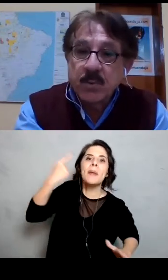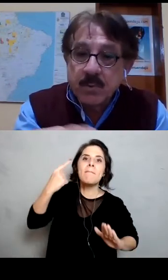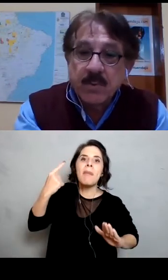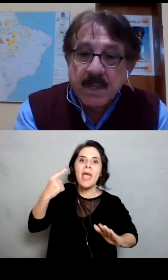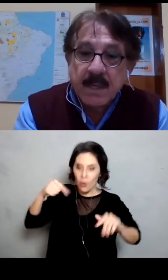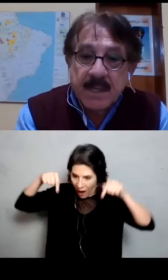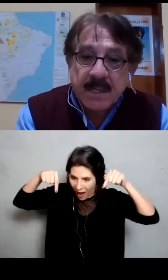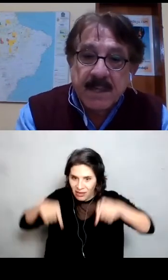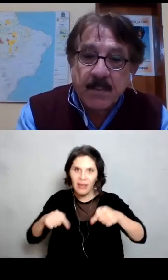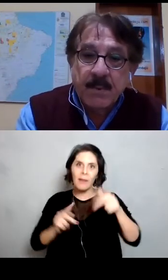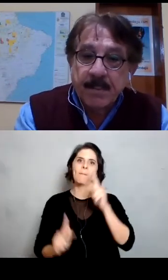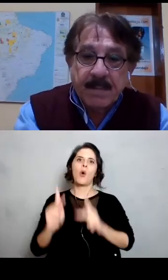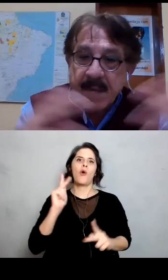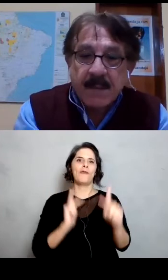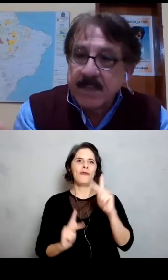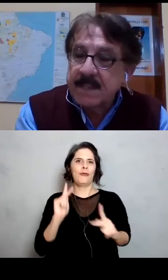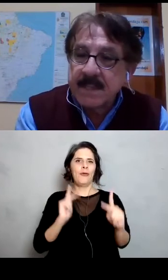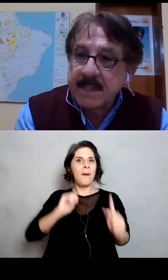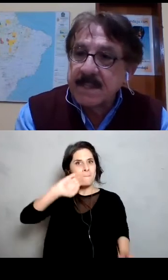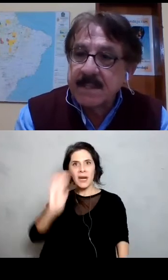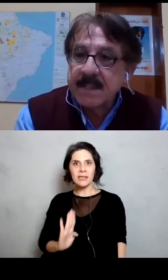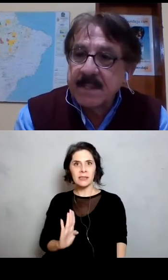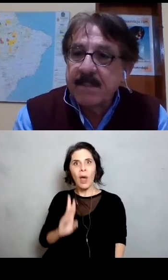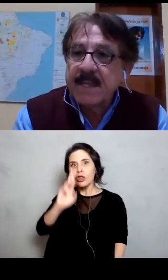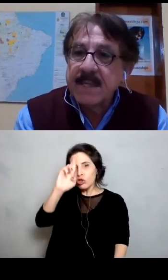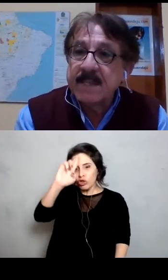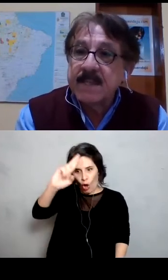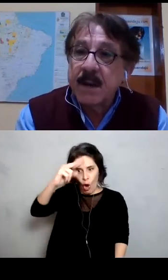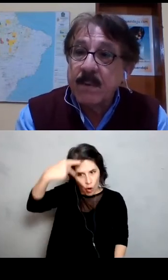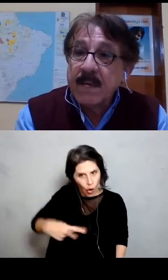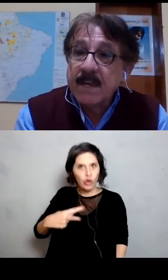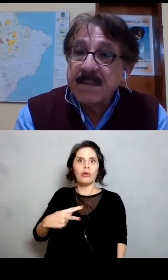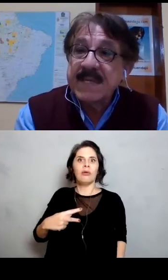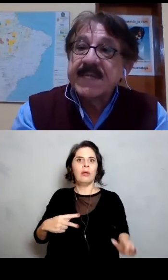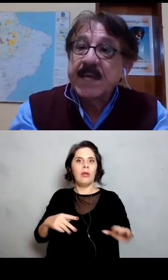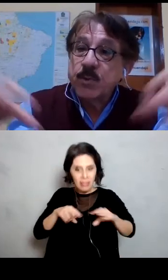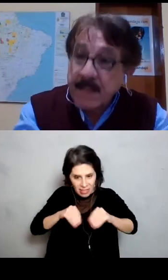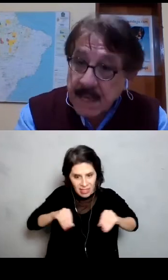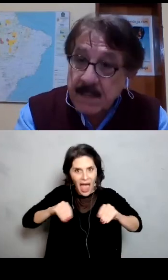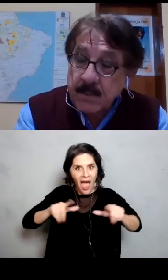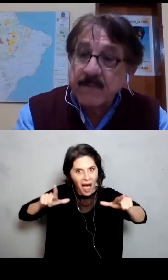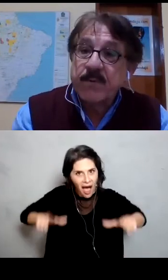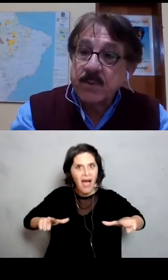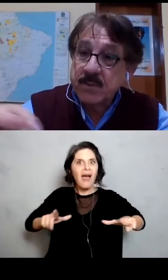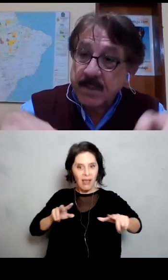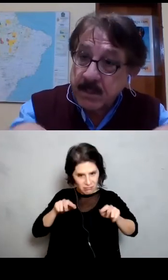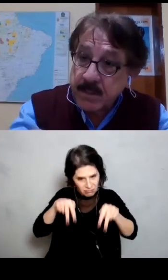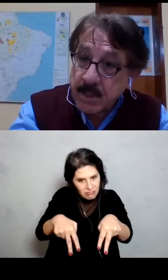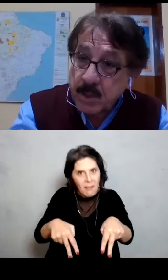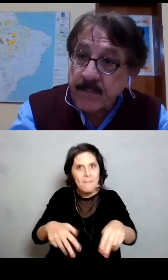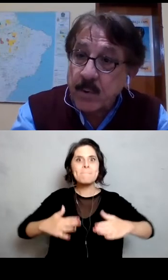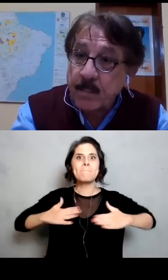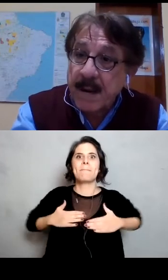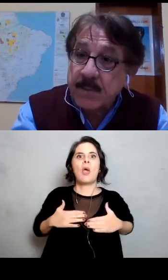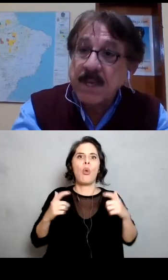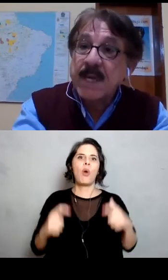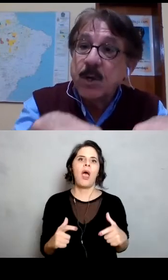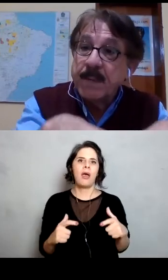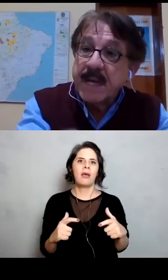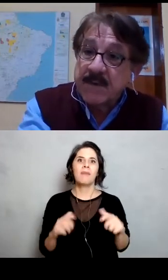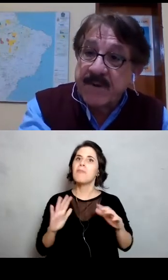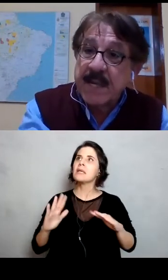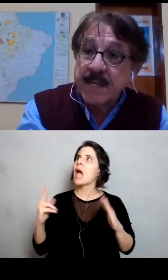população. Isso é parte de uma postura ainda colonialista e do racismo estrutural.